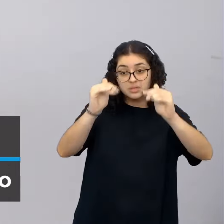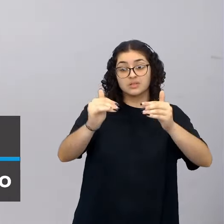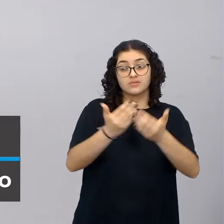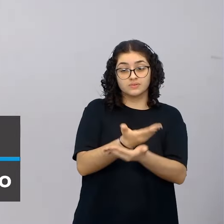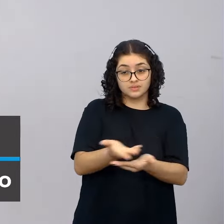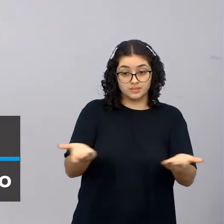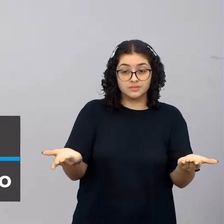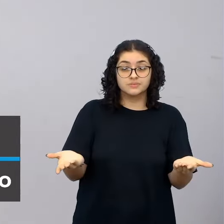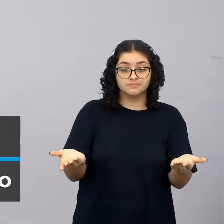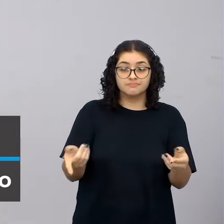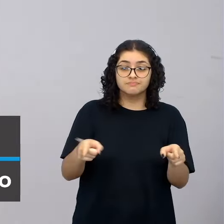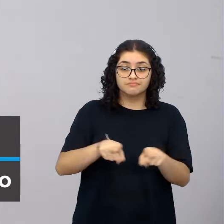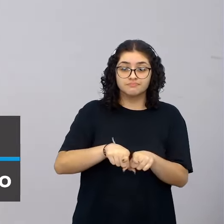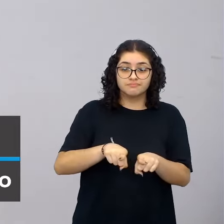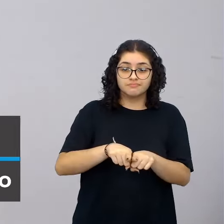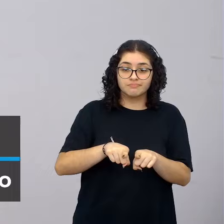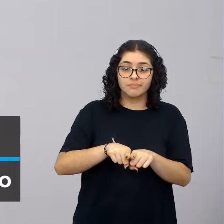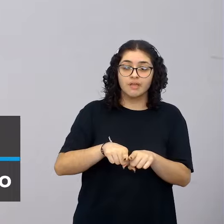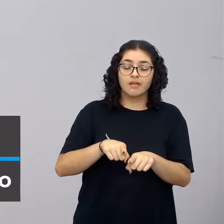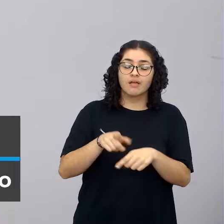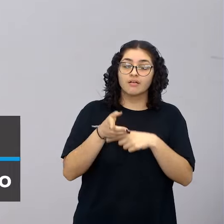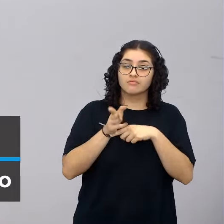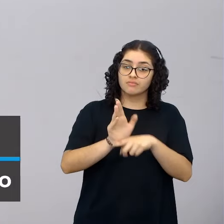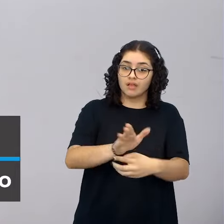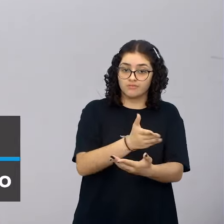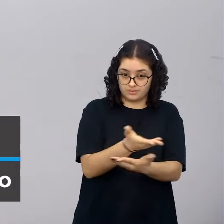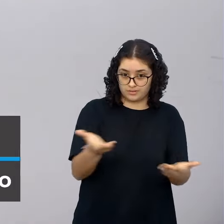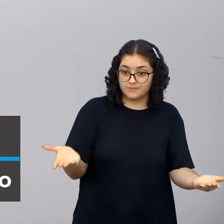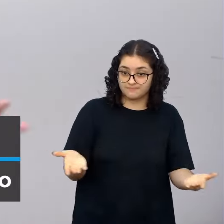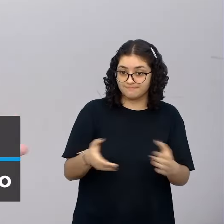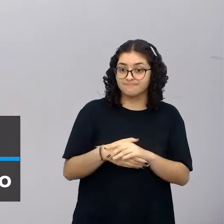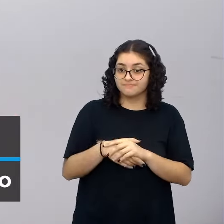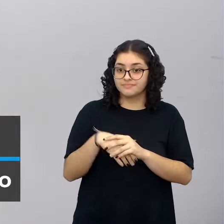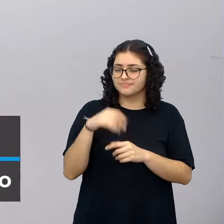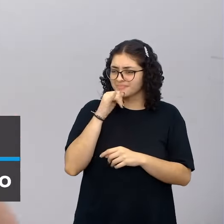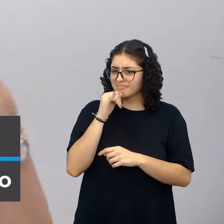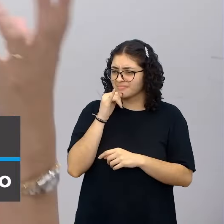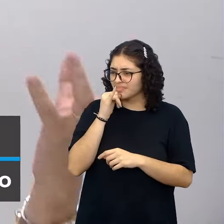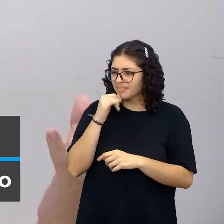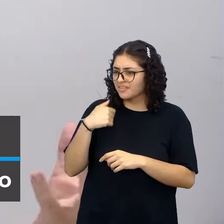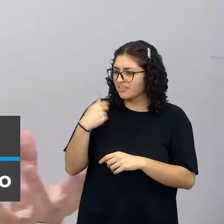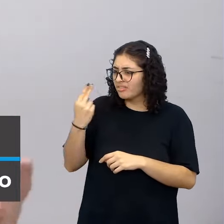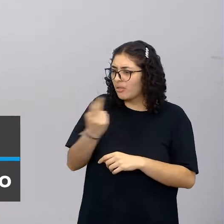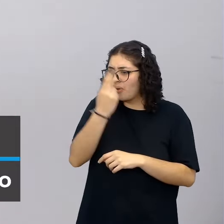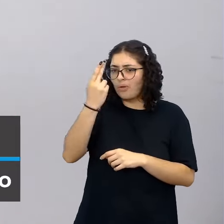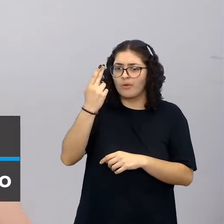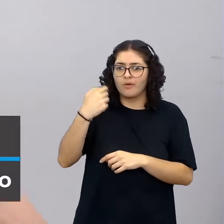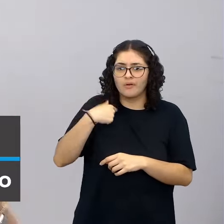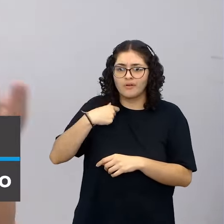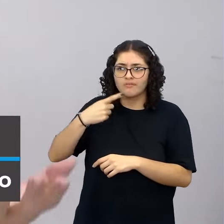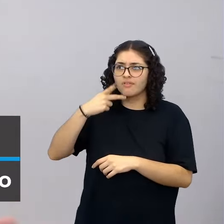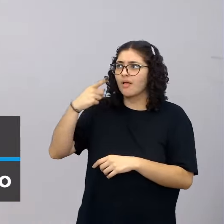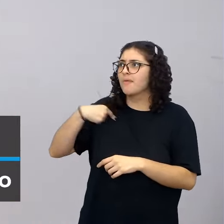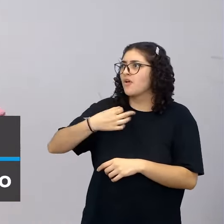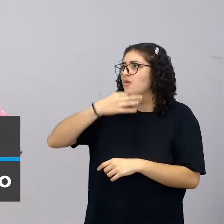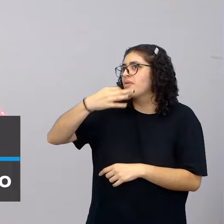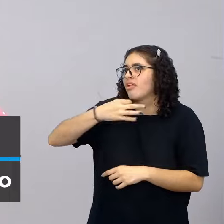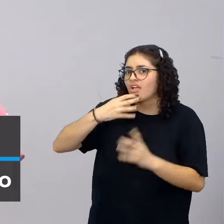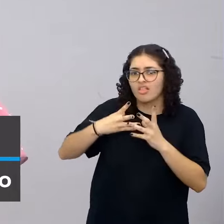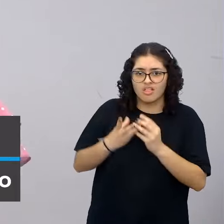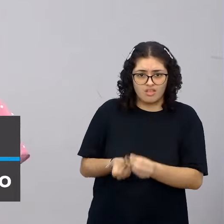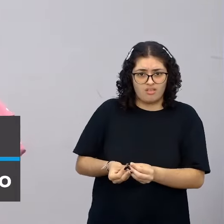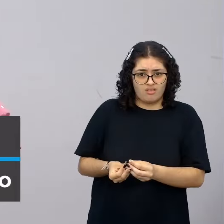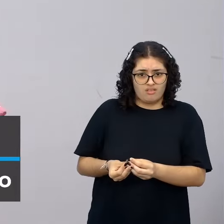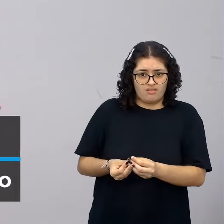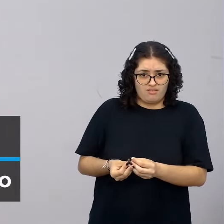vocês e de alguma forma contribuir para a formação de vocês. Eu não posso chegar aqui e falar tudo o que eu acho que eu penso. Tudo que eu acho que eu penso, eu vou